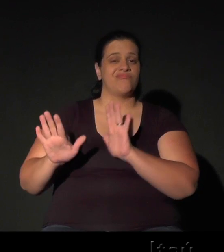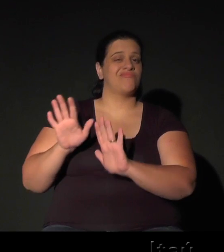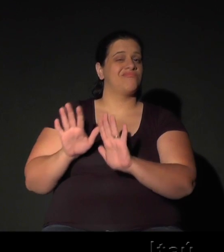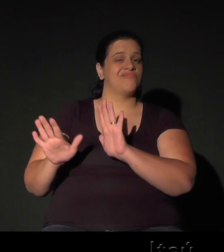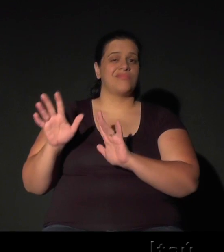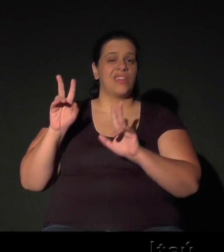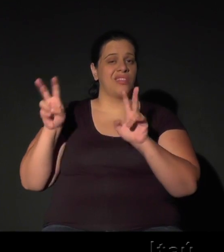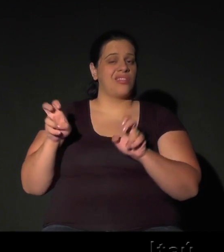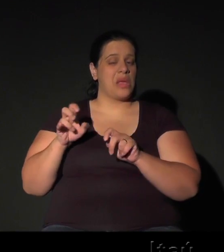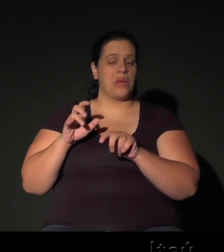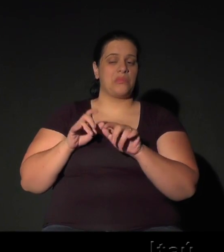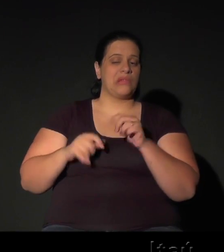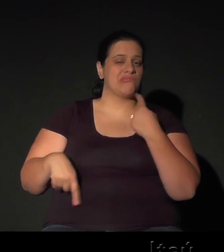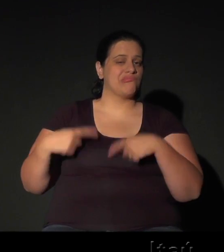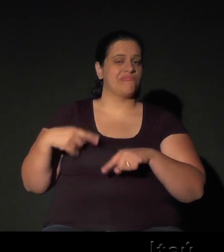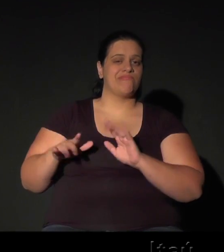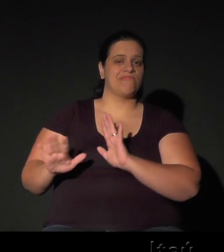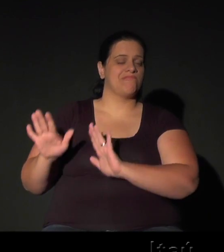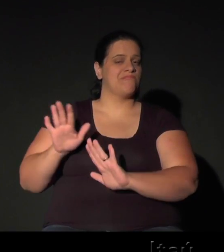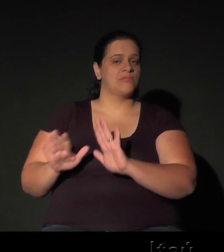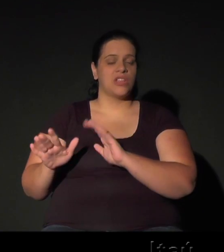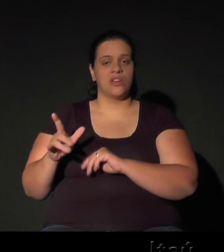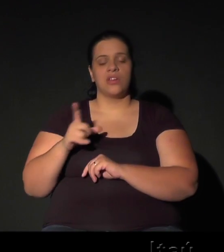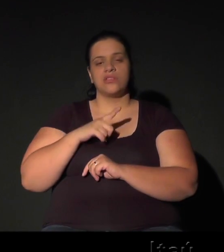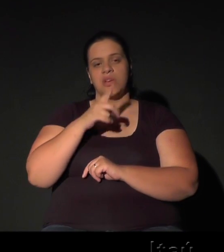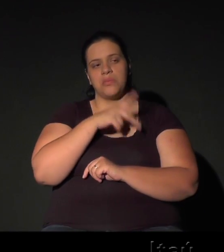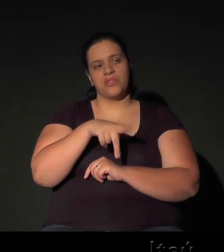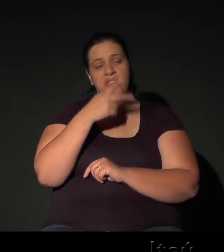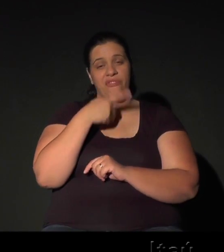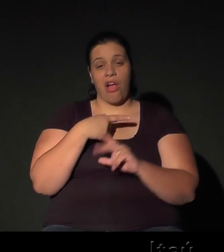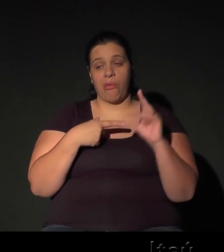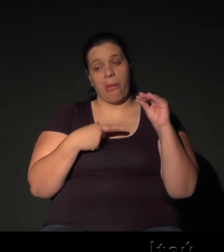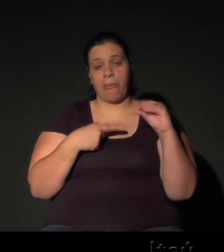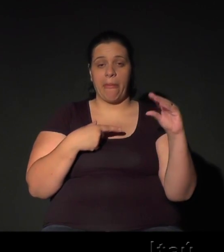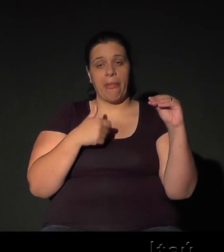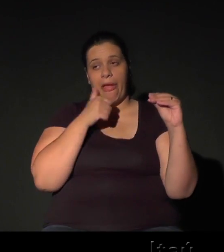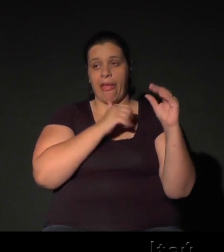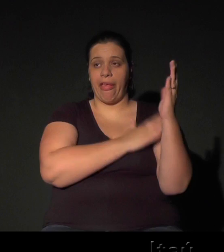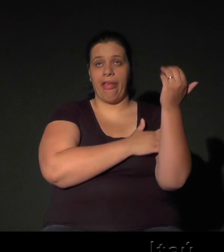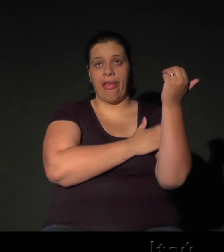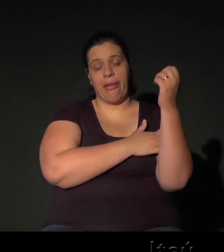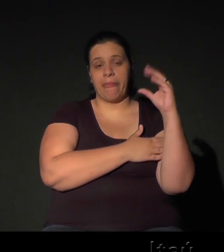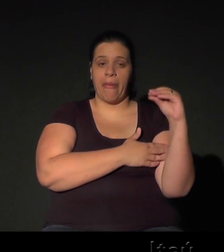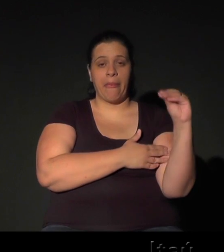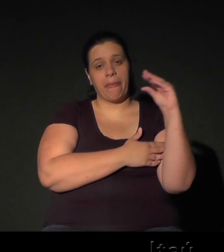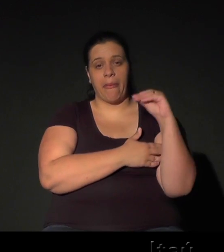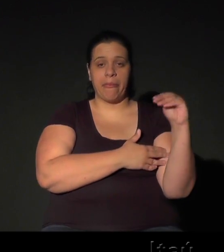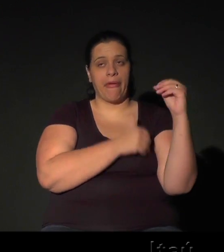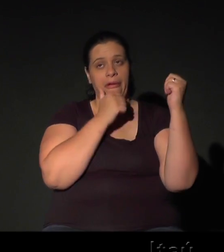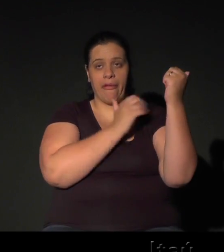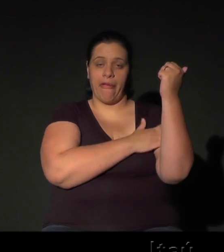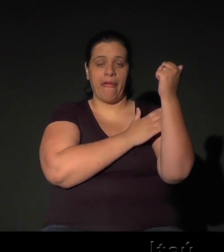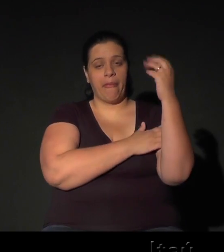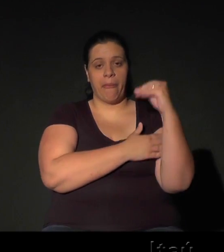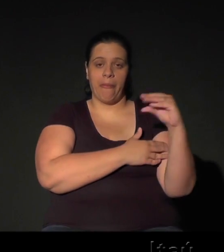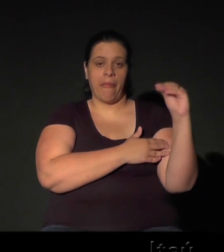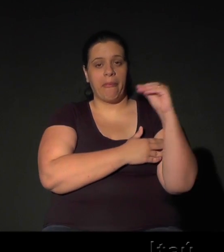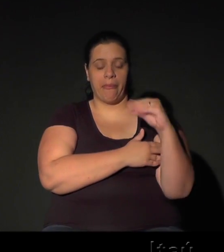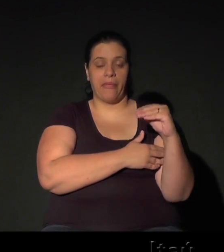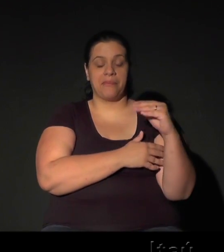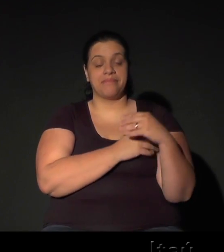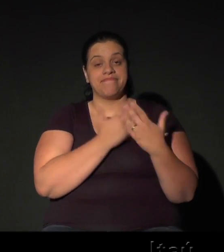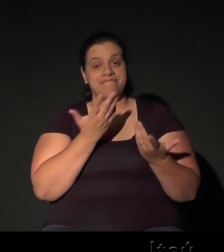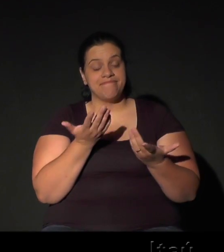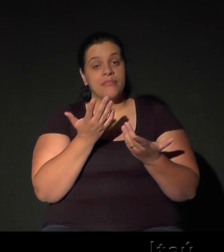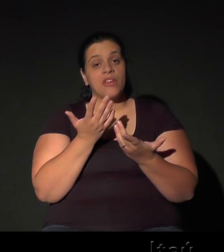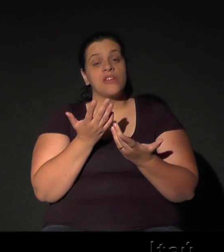tema Então tudo é visto como um professor falou para mim blá blá blá feminista né muito nesse tom de blá blá blá feminista E